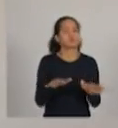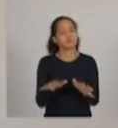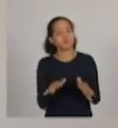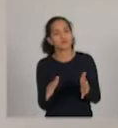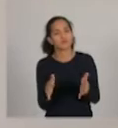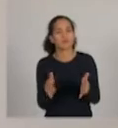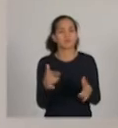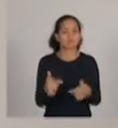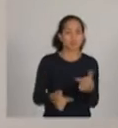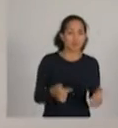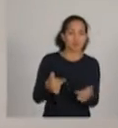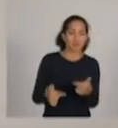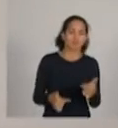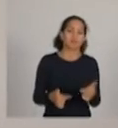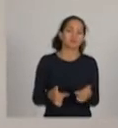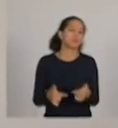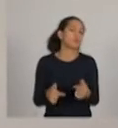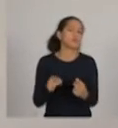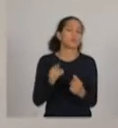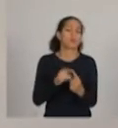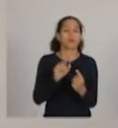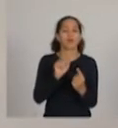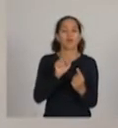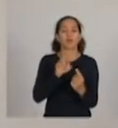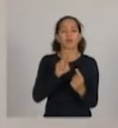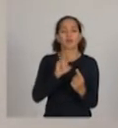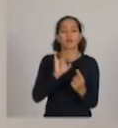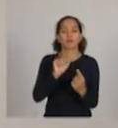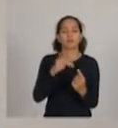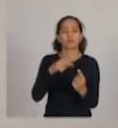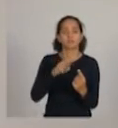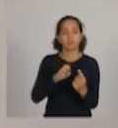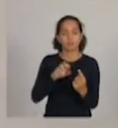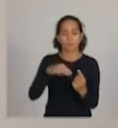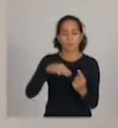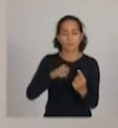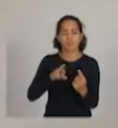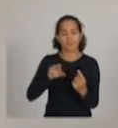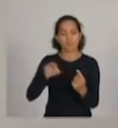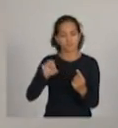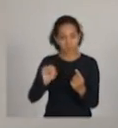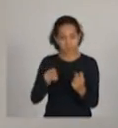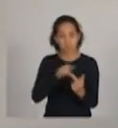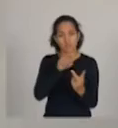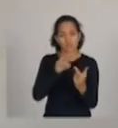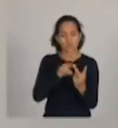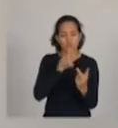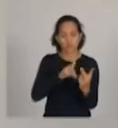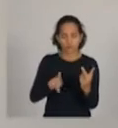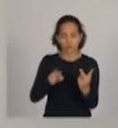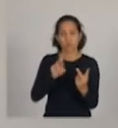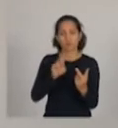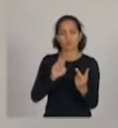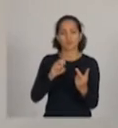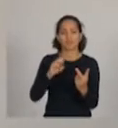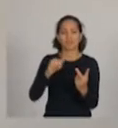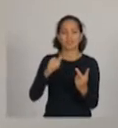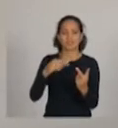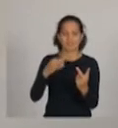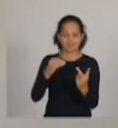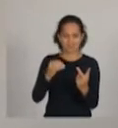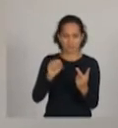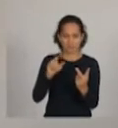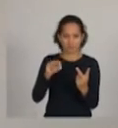a todo esse trabalho, que é a Ariane Meirelles e o professor Renato Santos, que ingressaram